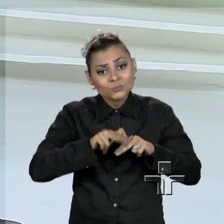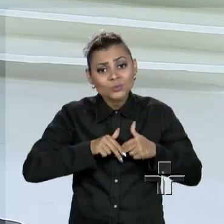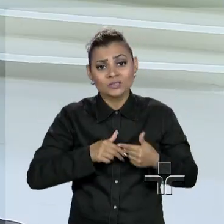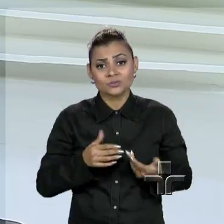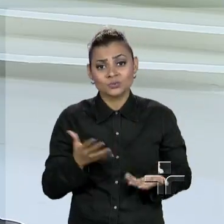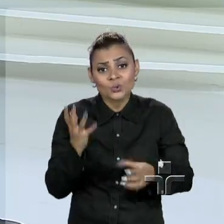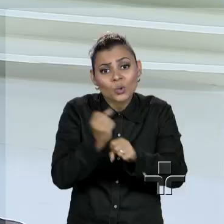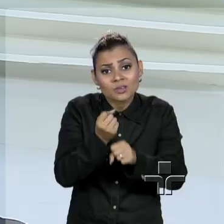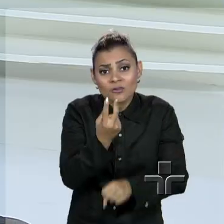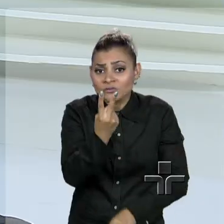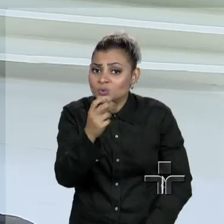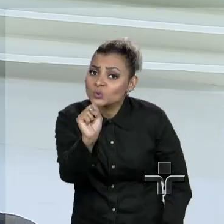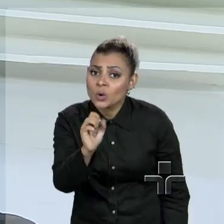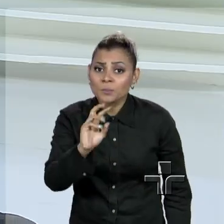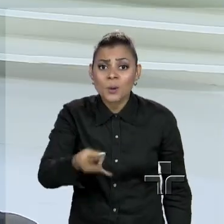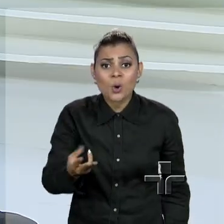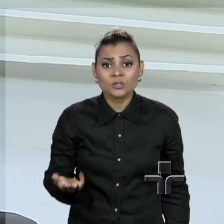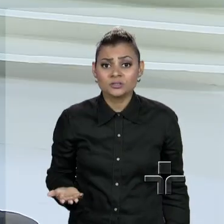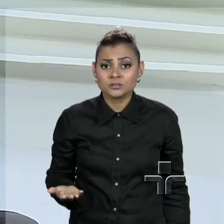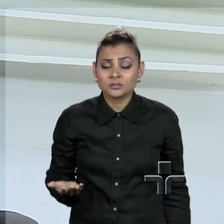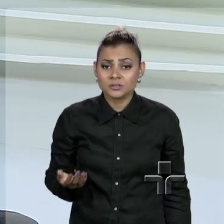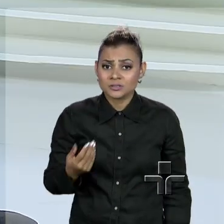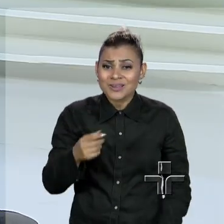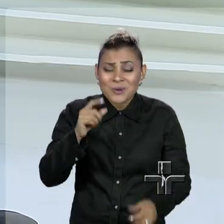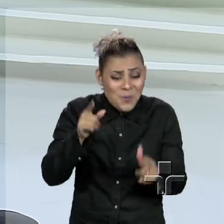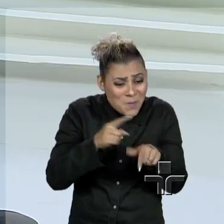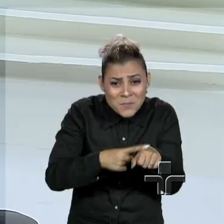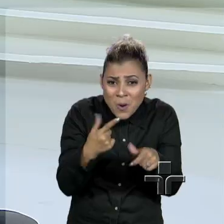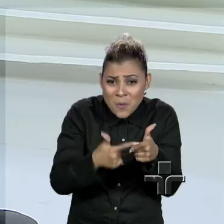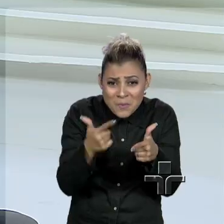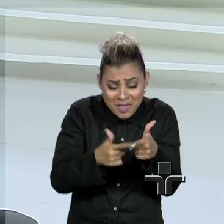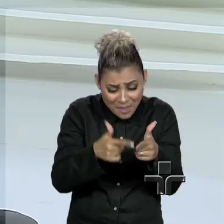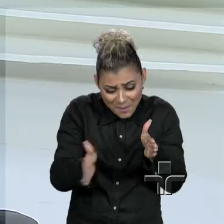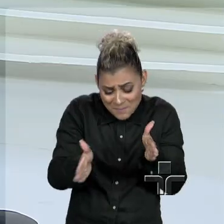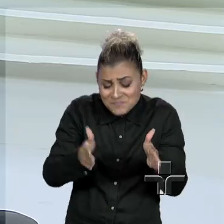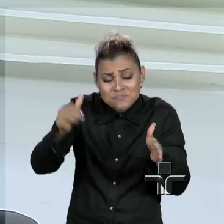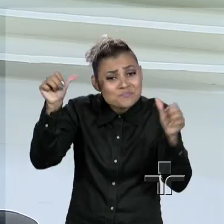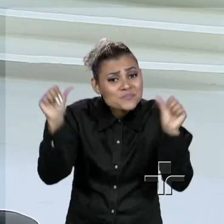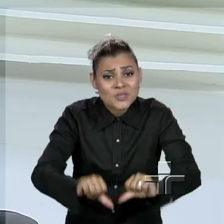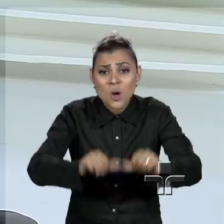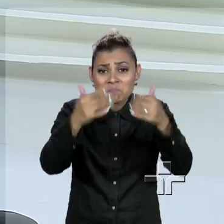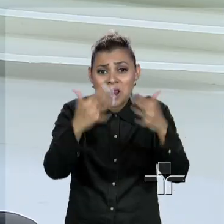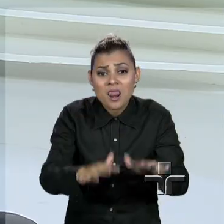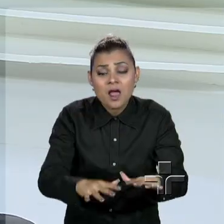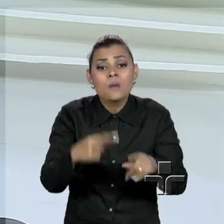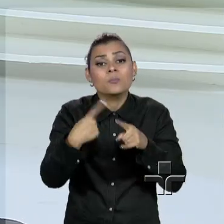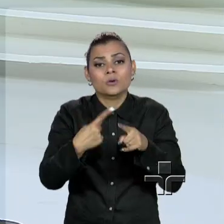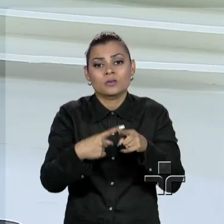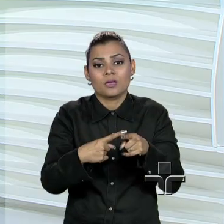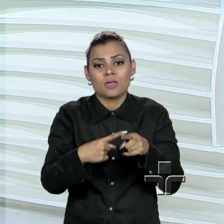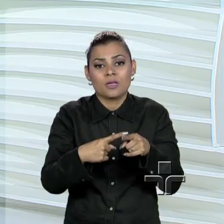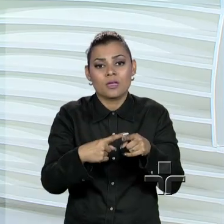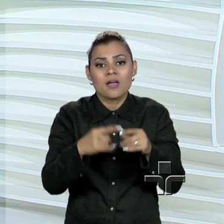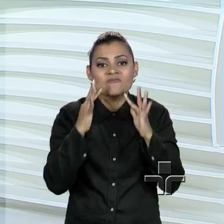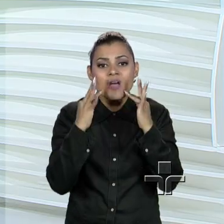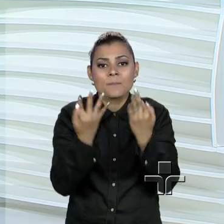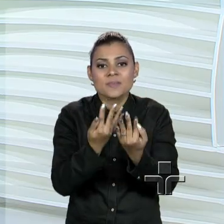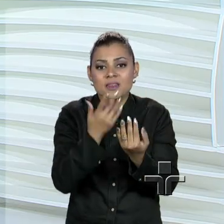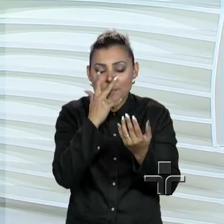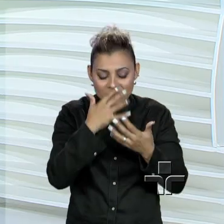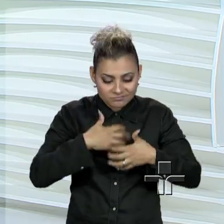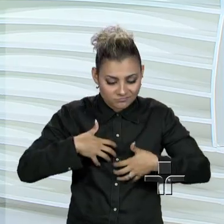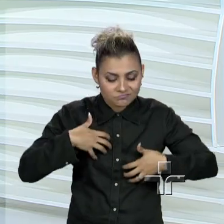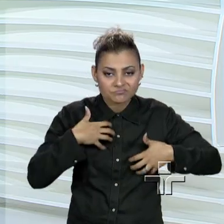O problema dramático do desemprego é a desintegração da família que ele produz. Quando um pai de família